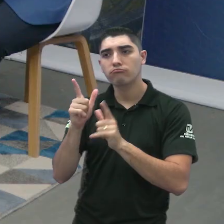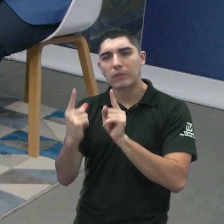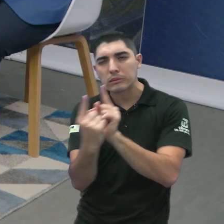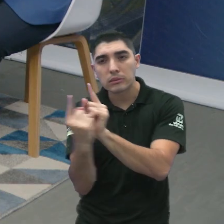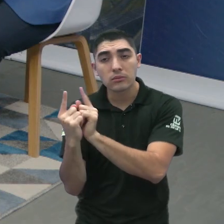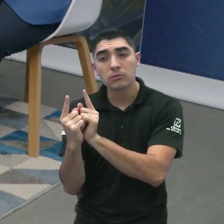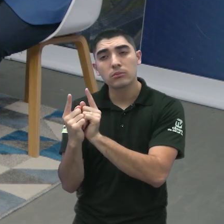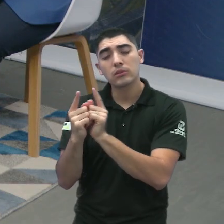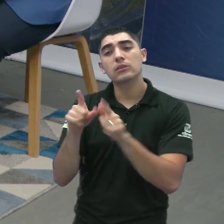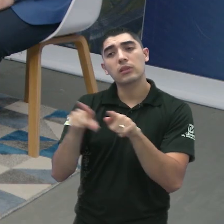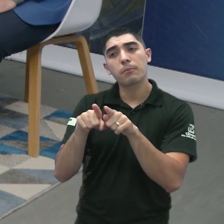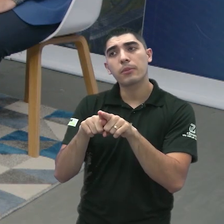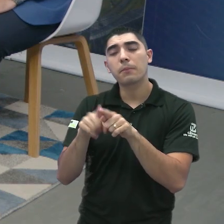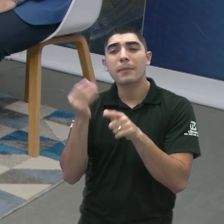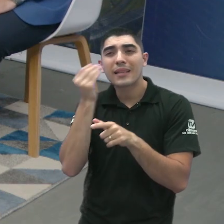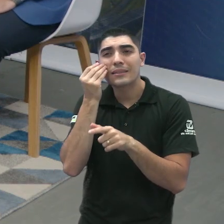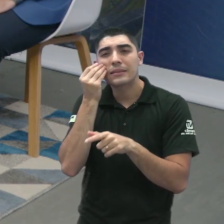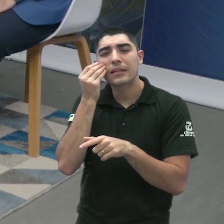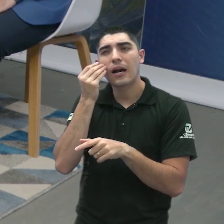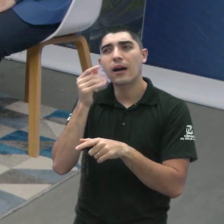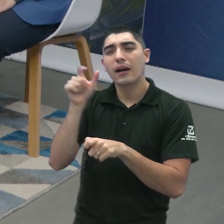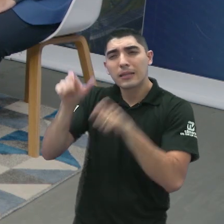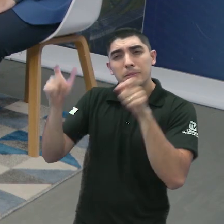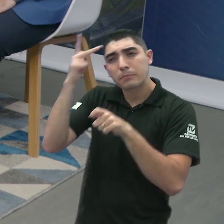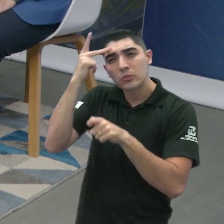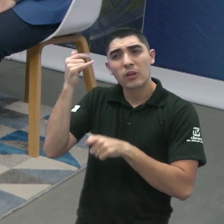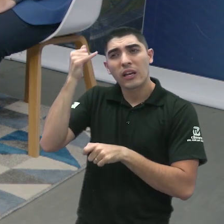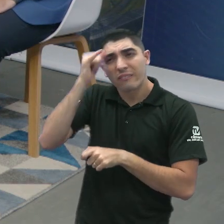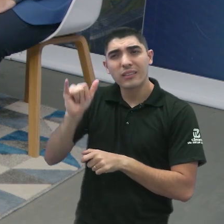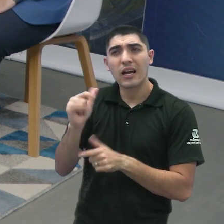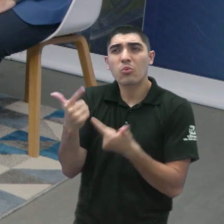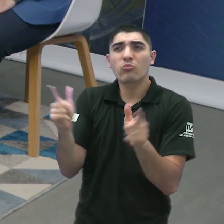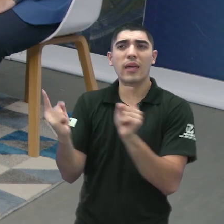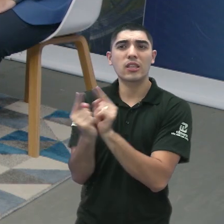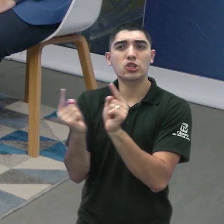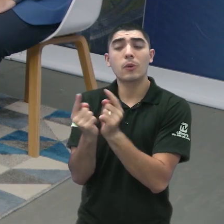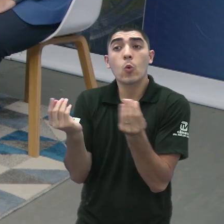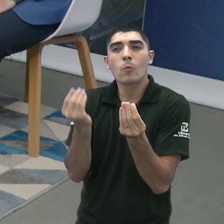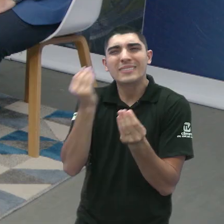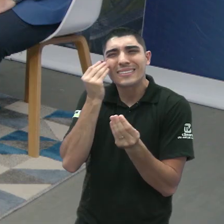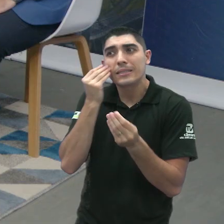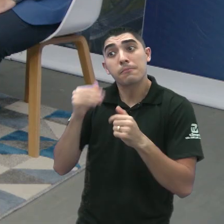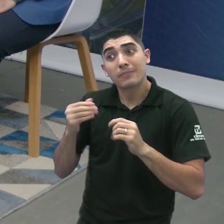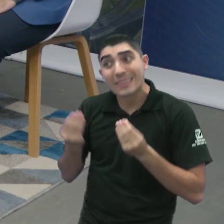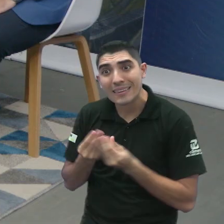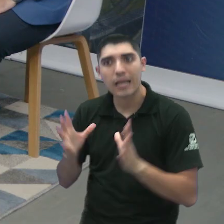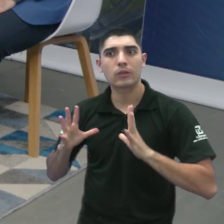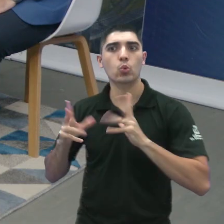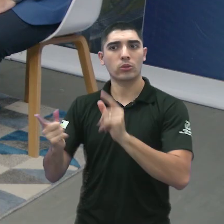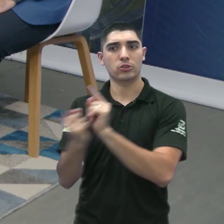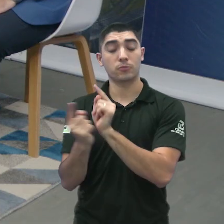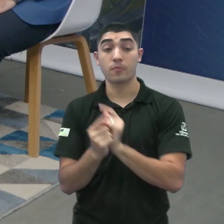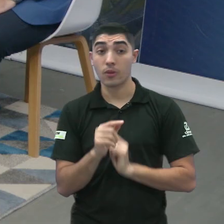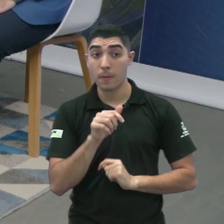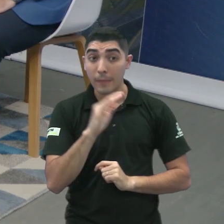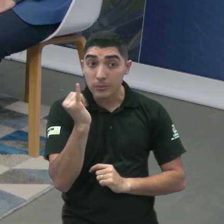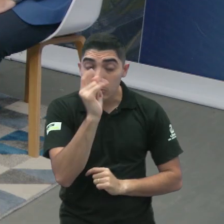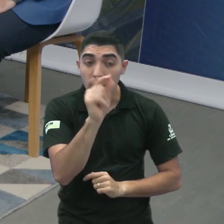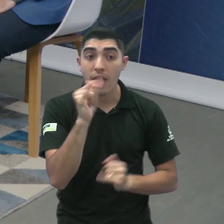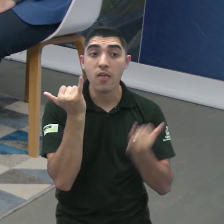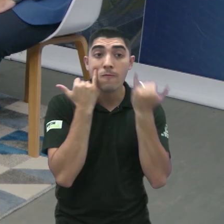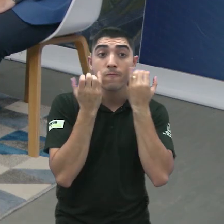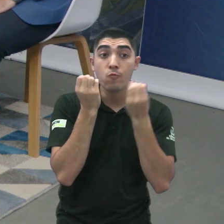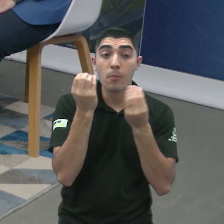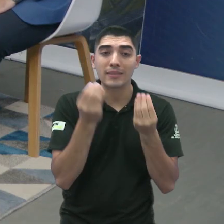pessoas fiquem sem atendimento adequado? Uau. Acho que a primeira coisa é fontes de informação de qualidade